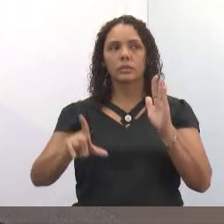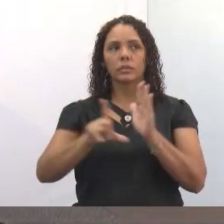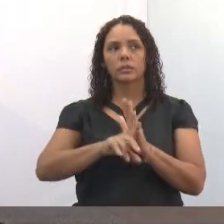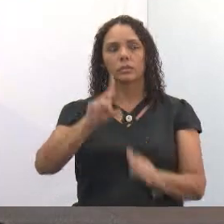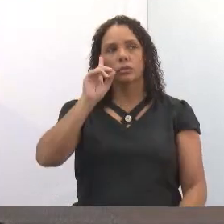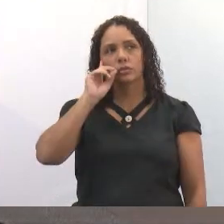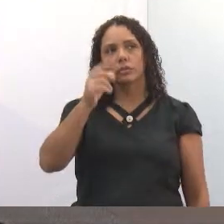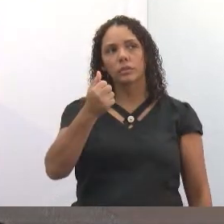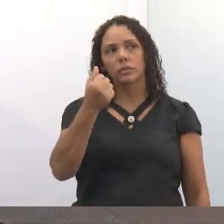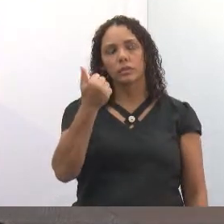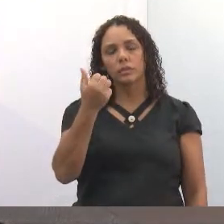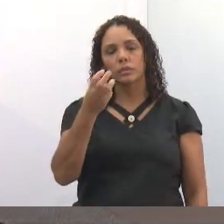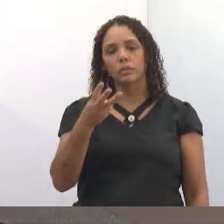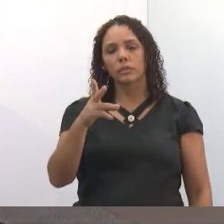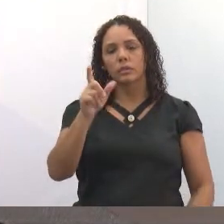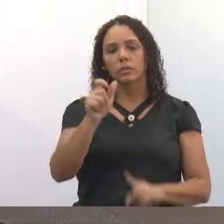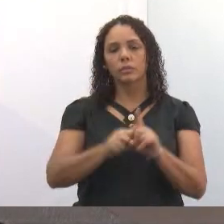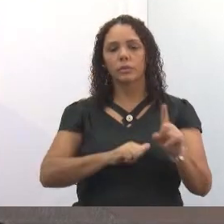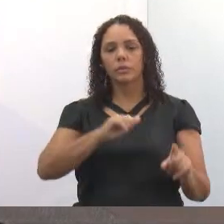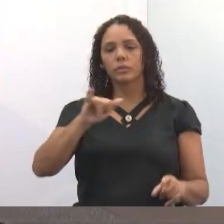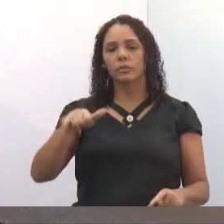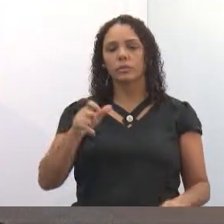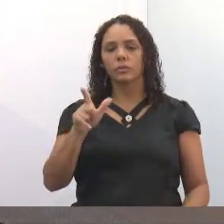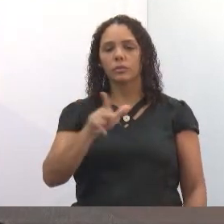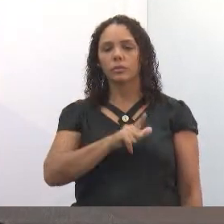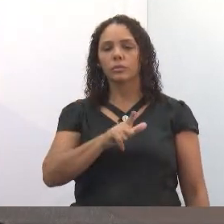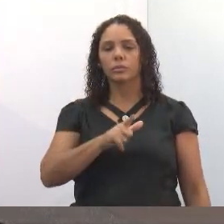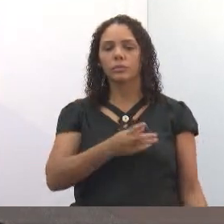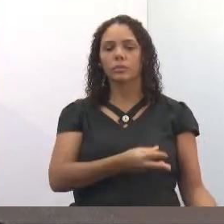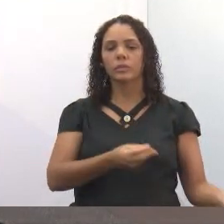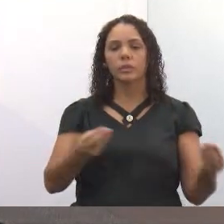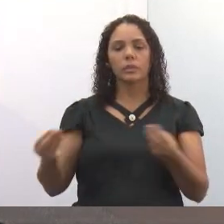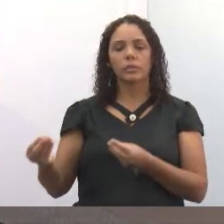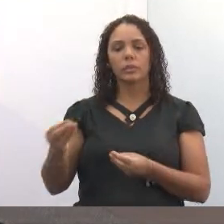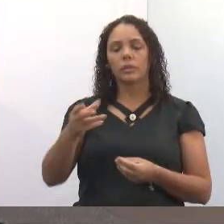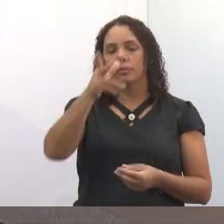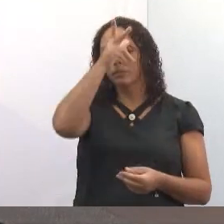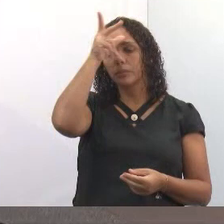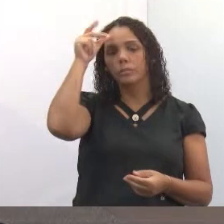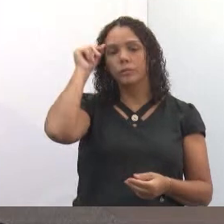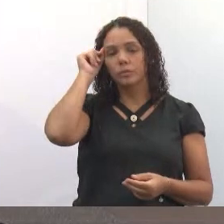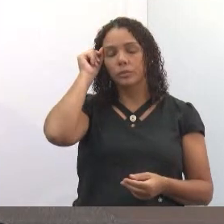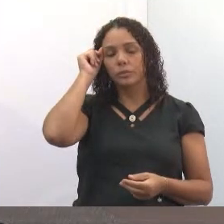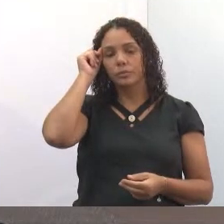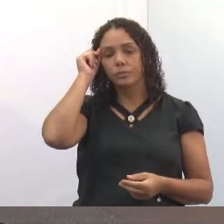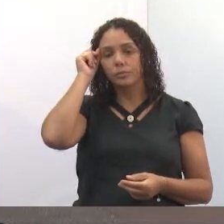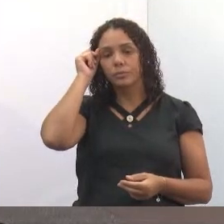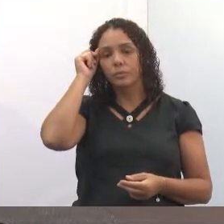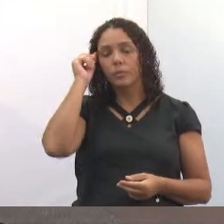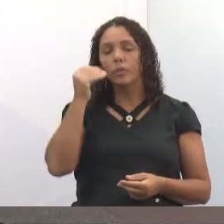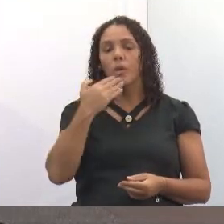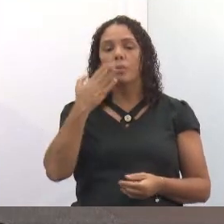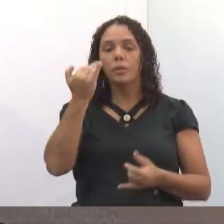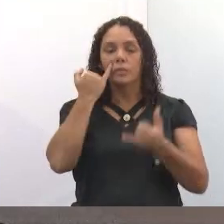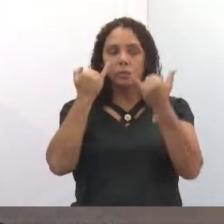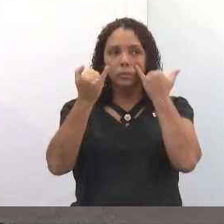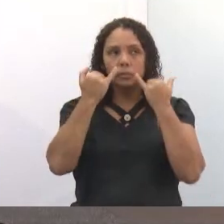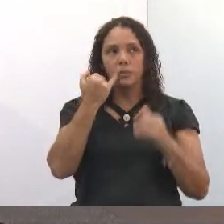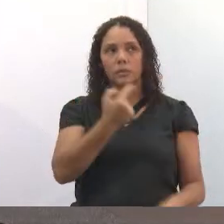de junho de 2024, recebido nesta Prefeitura no dia 14 de junho de 2024, referente ao pedido de informação